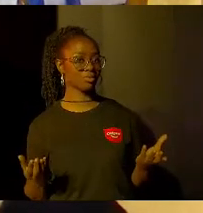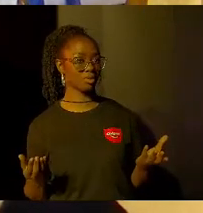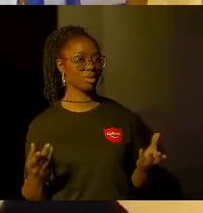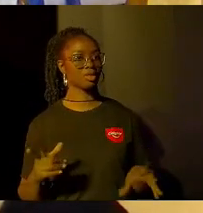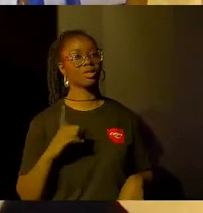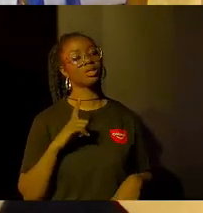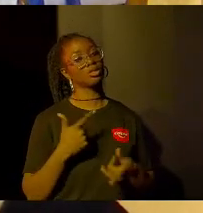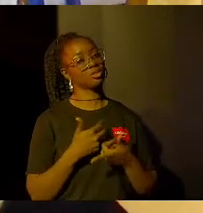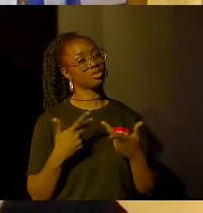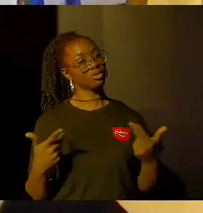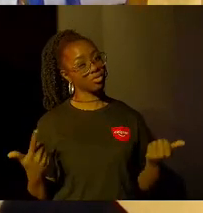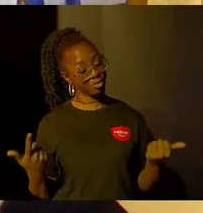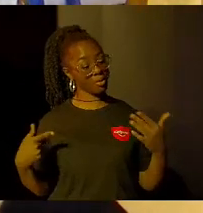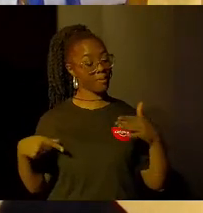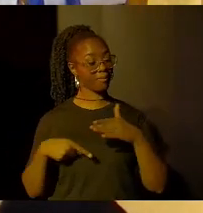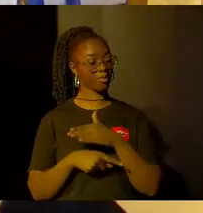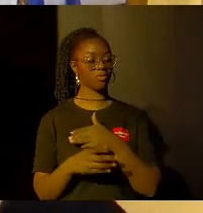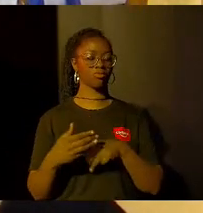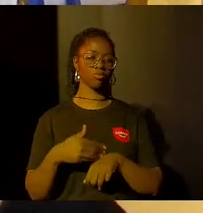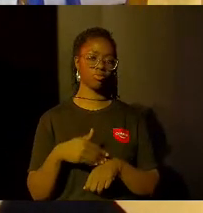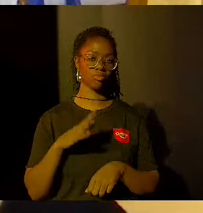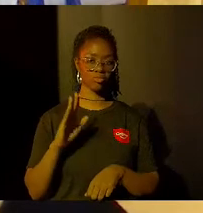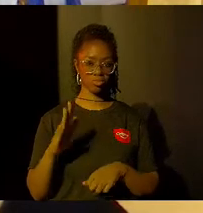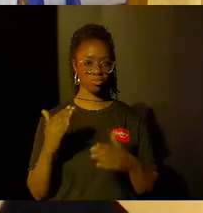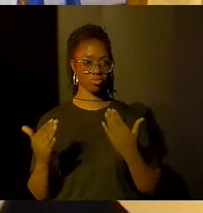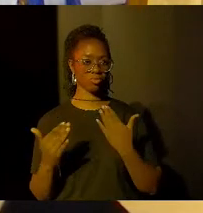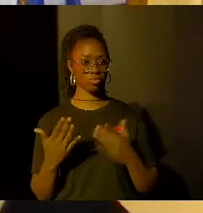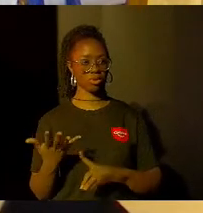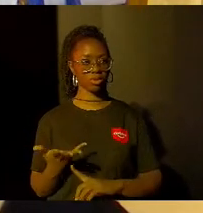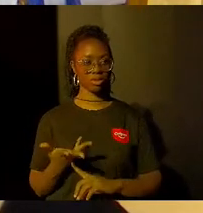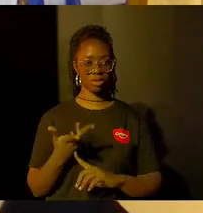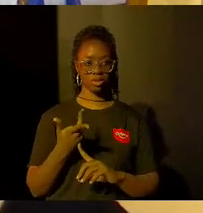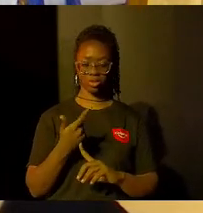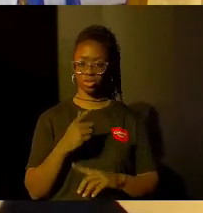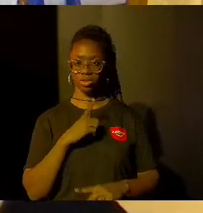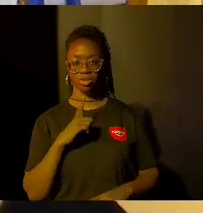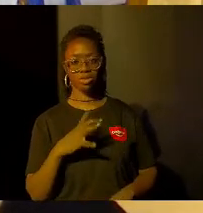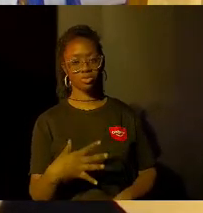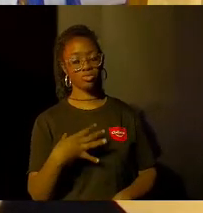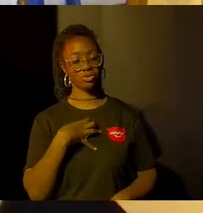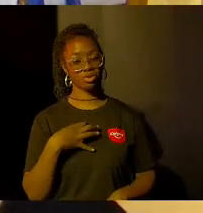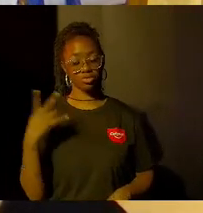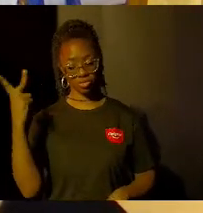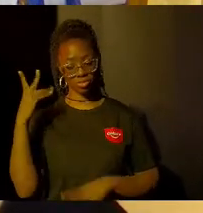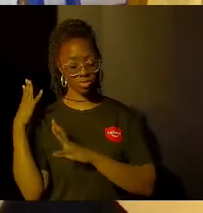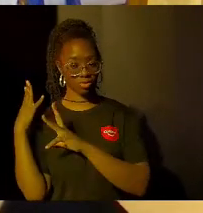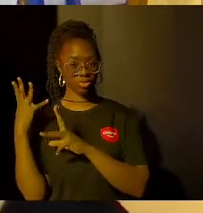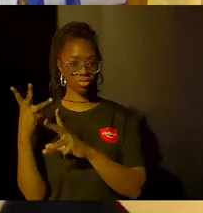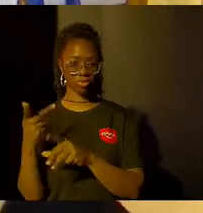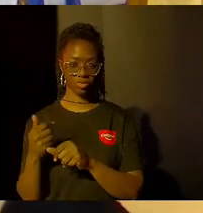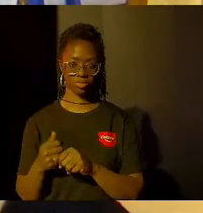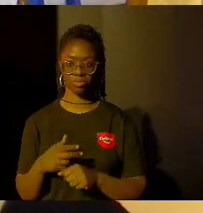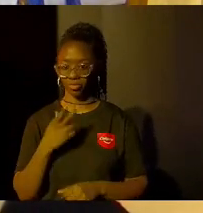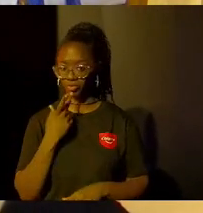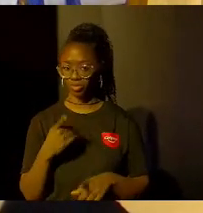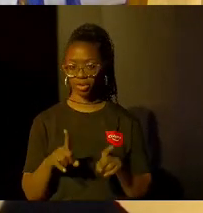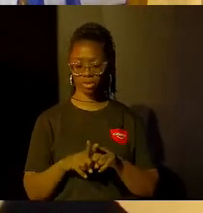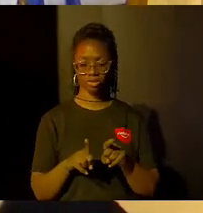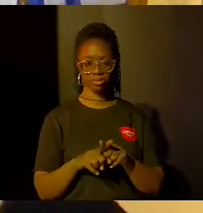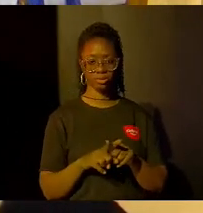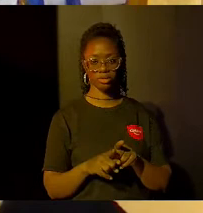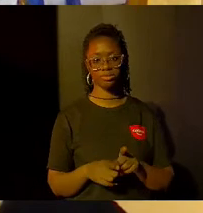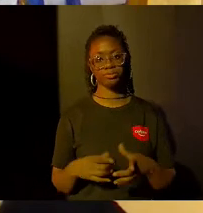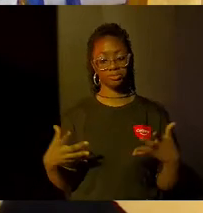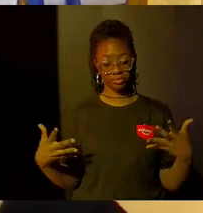coisas maiores do que a arte Existe um sentimento histórico eu vou falar sobre isso também é